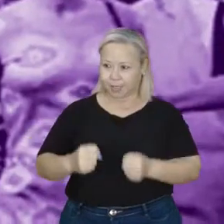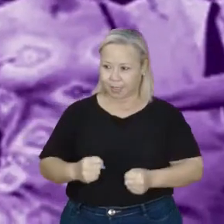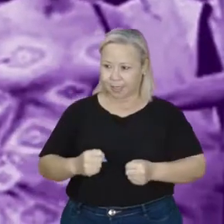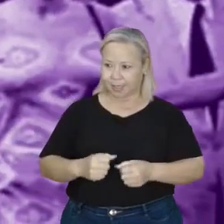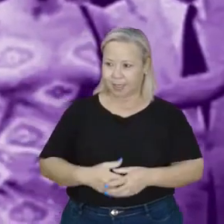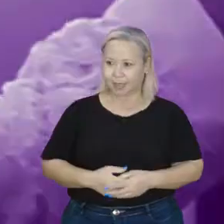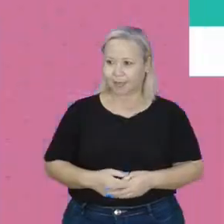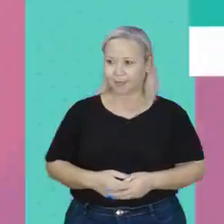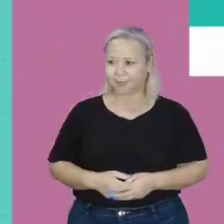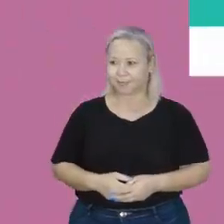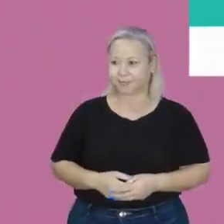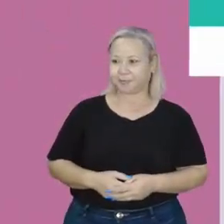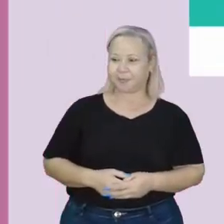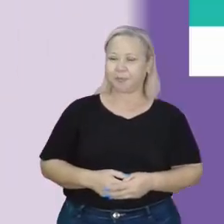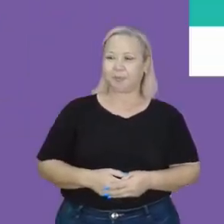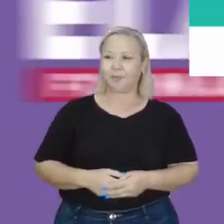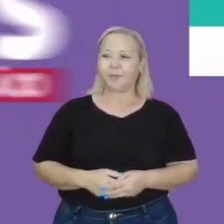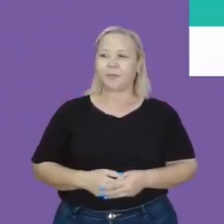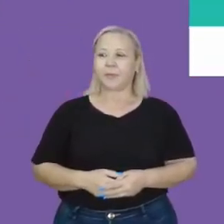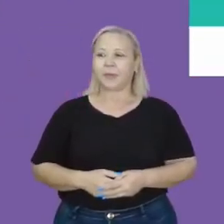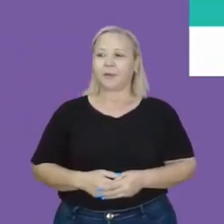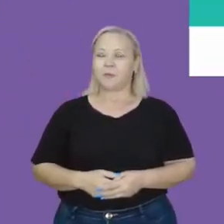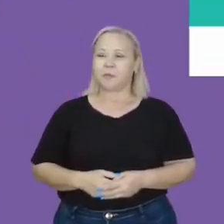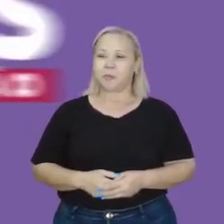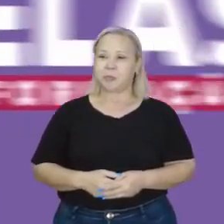de poder.